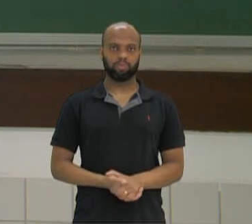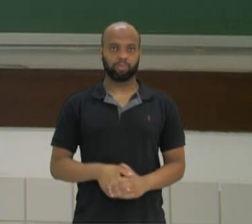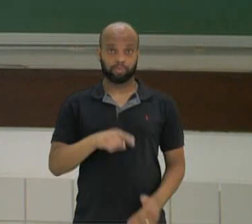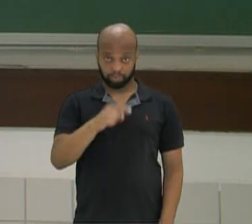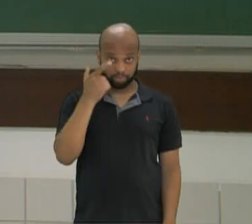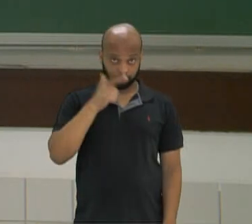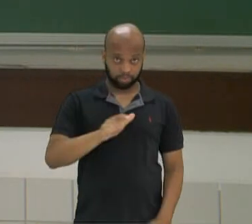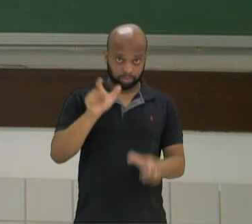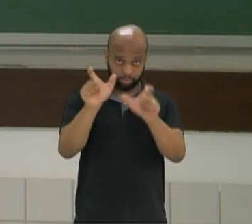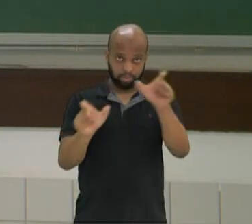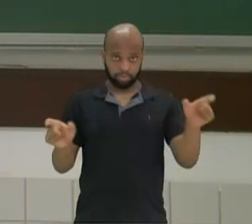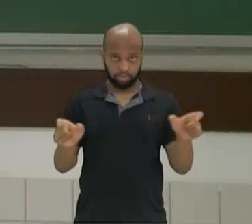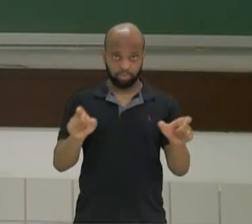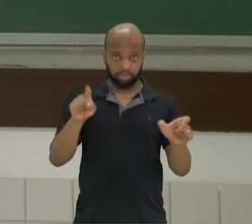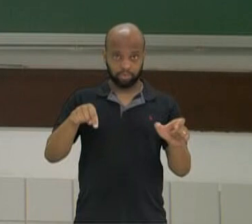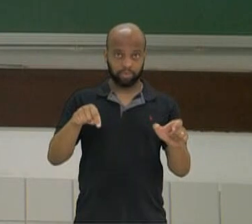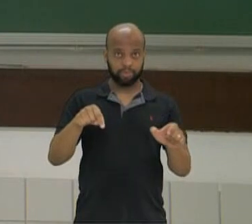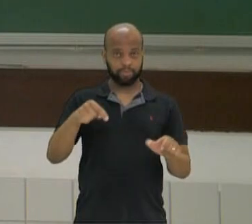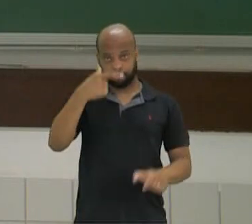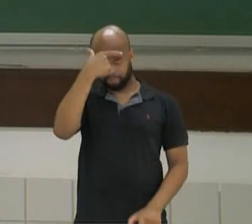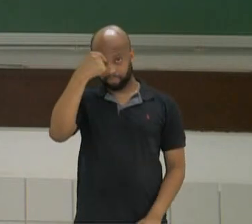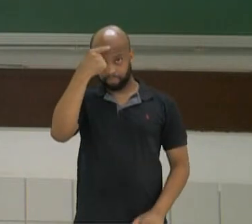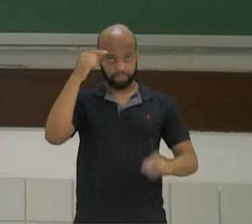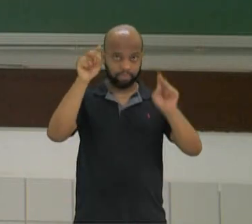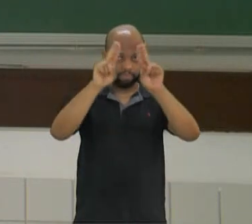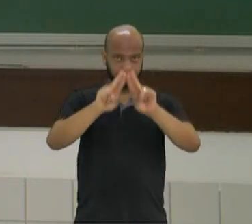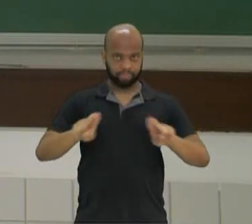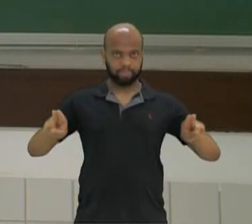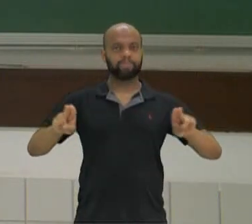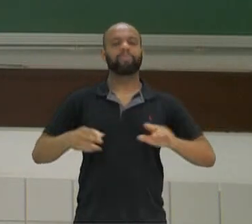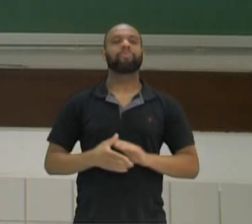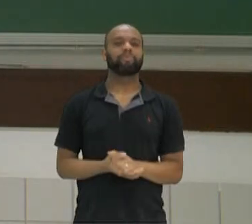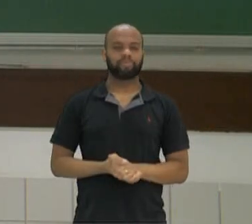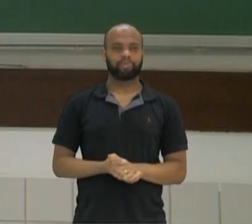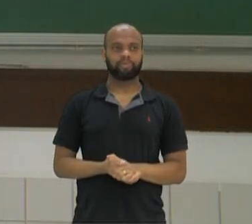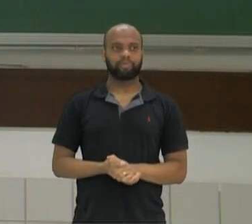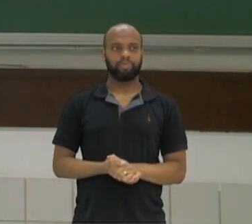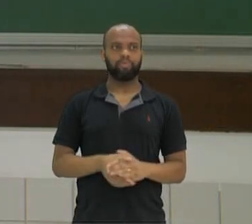Conseguiram, turma? Esse da Federal de Santa Catarina, mais recente, né?